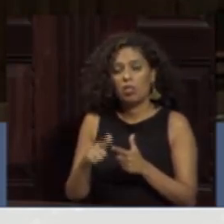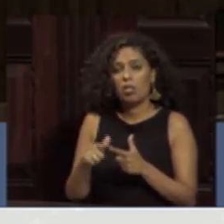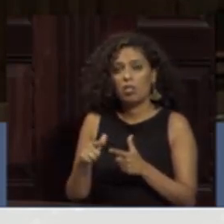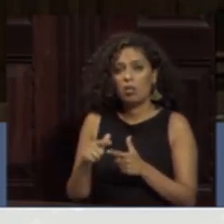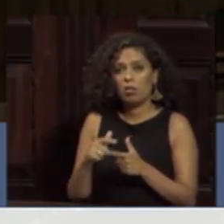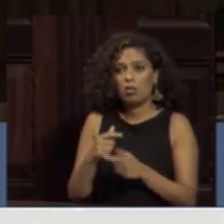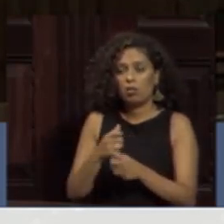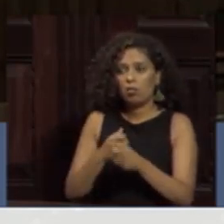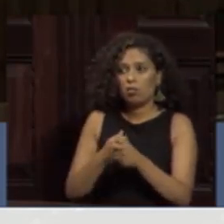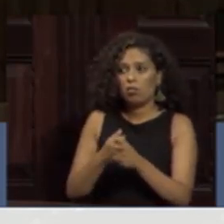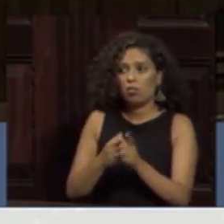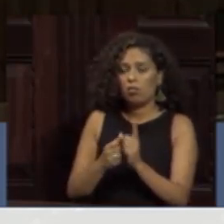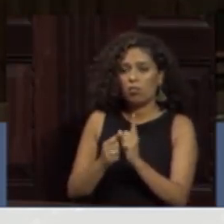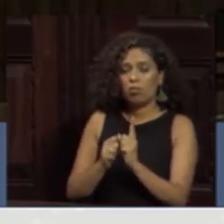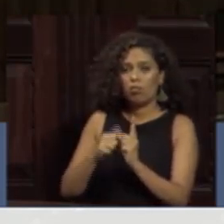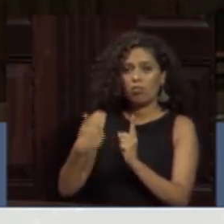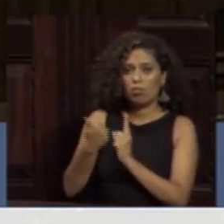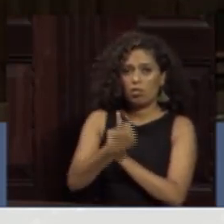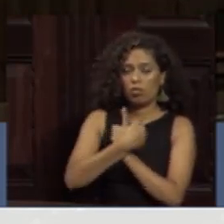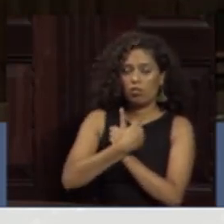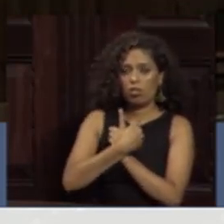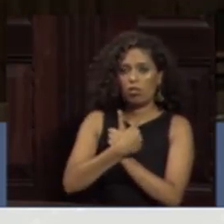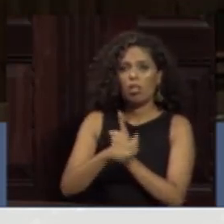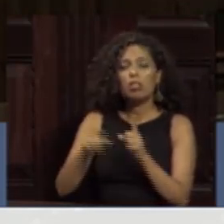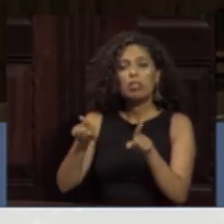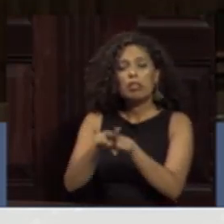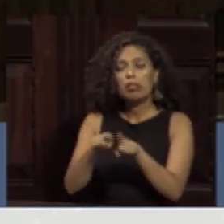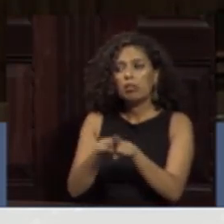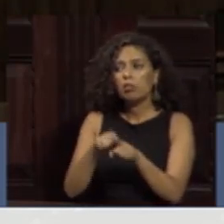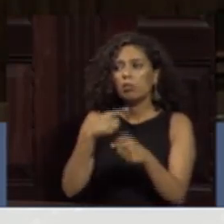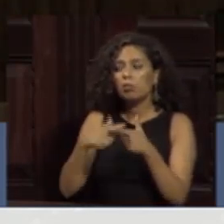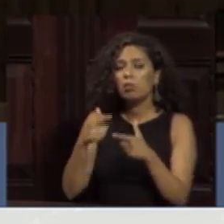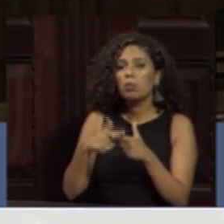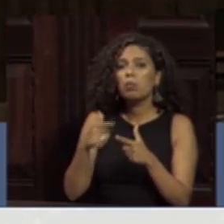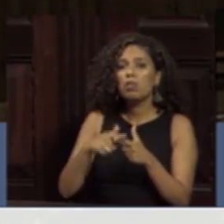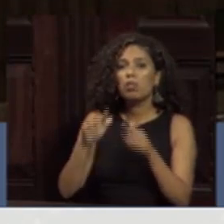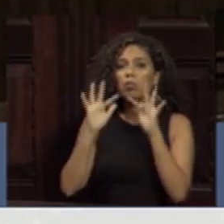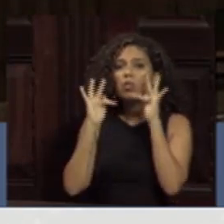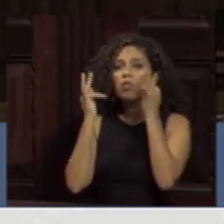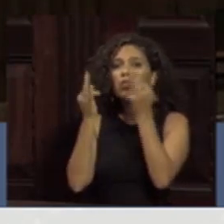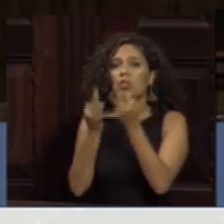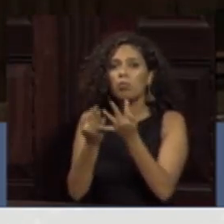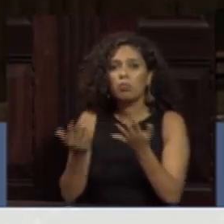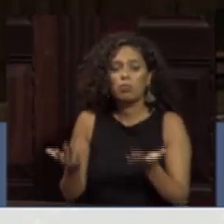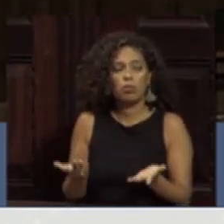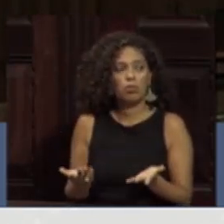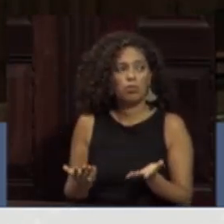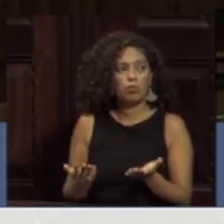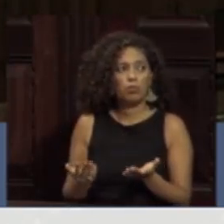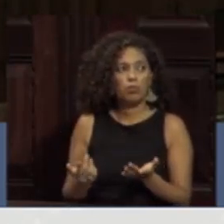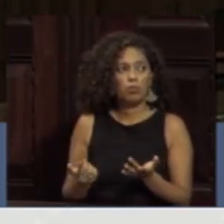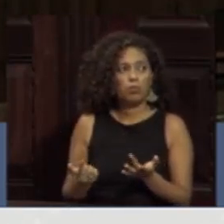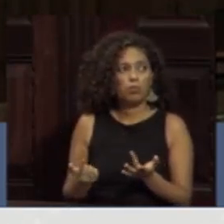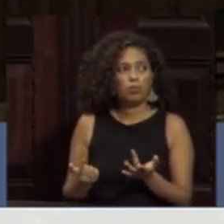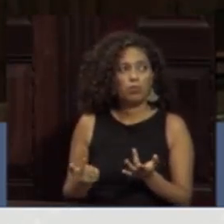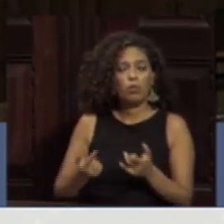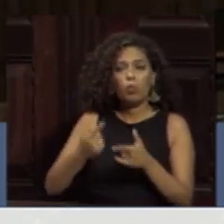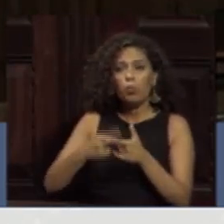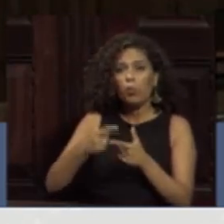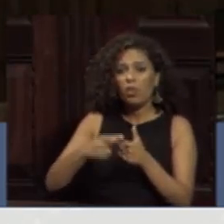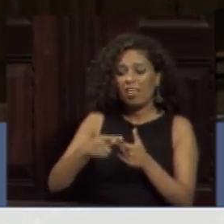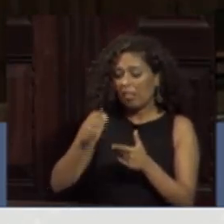uma desgraça social, porque vão deixar com a sua morte aquelas